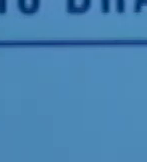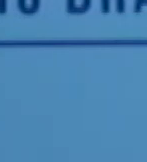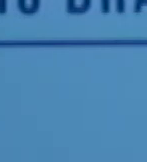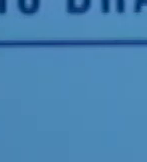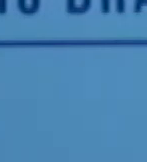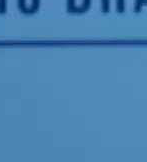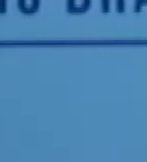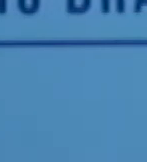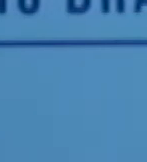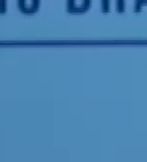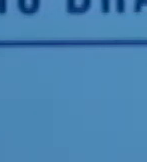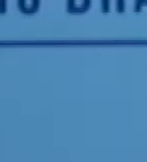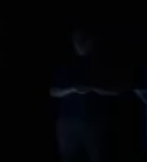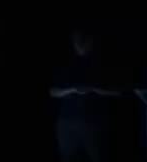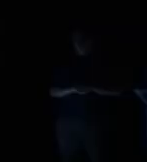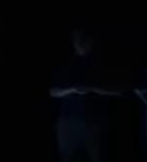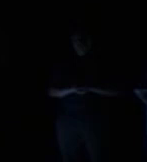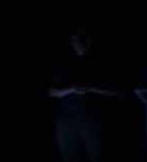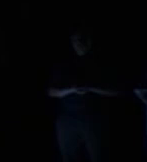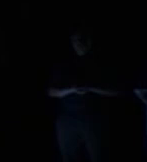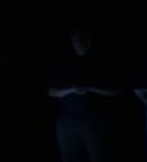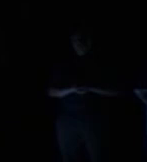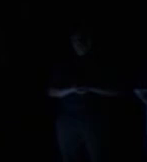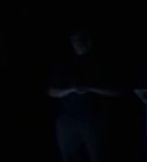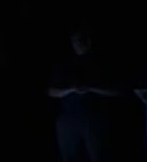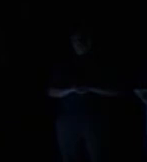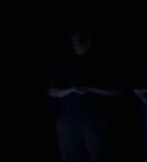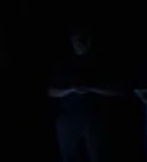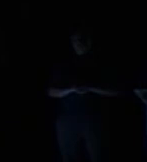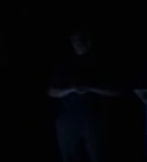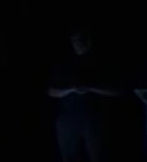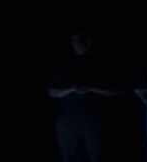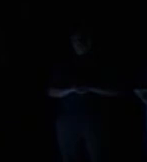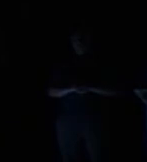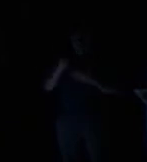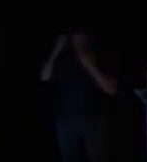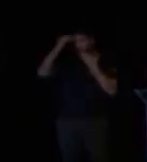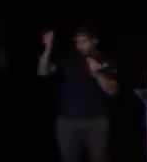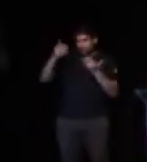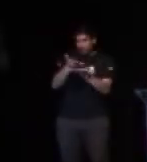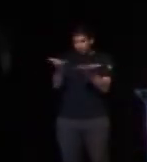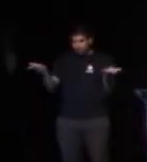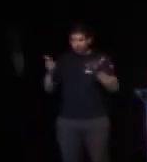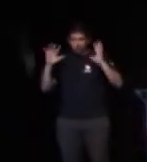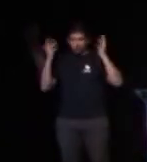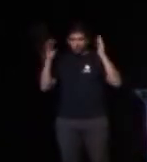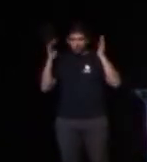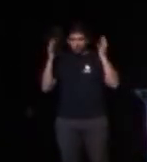Obrigada a todos.